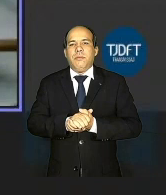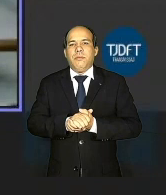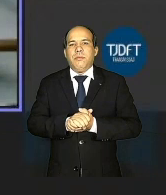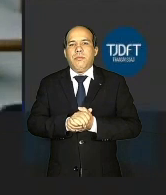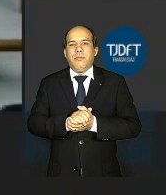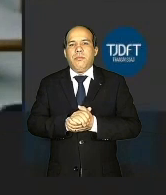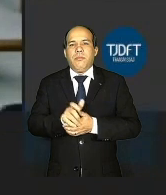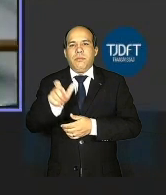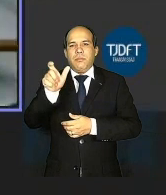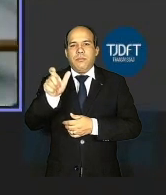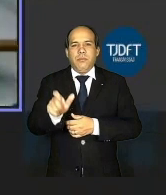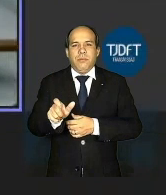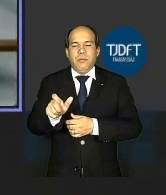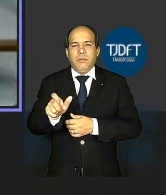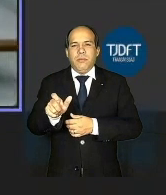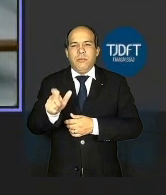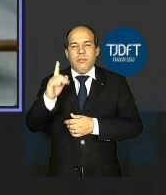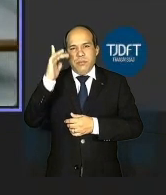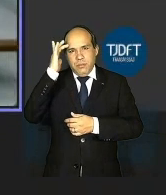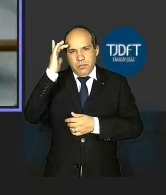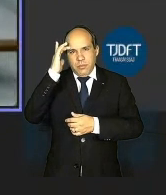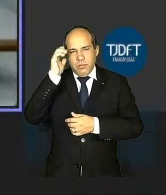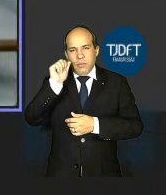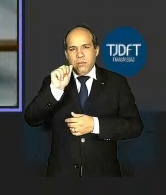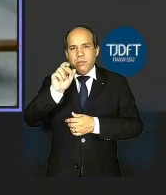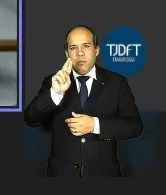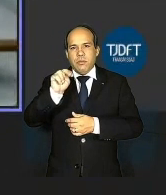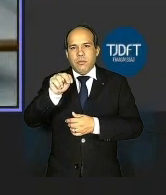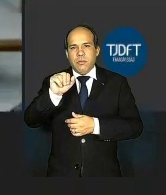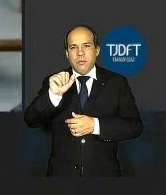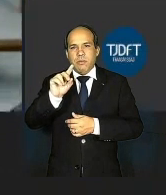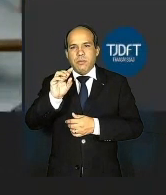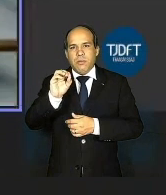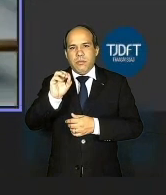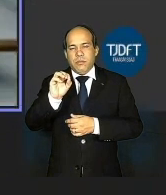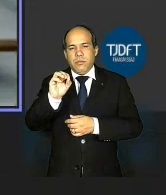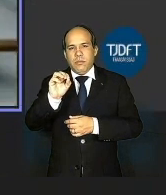cumprimentar o eminente desembargador Arnaldo Correia,